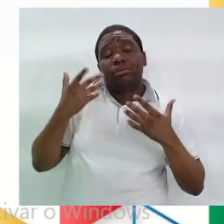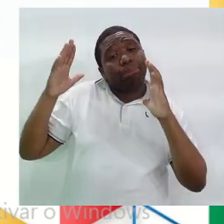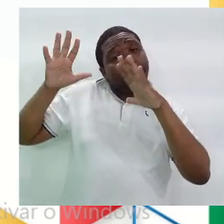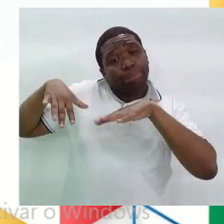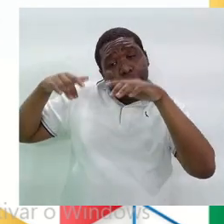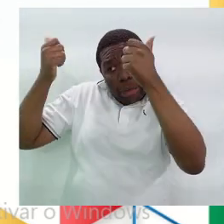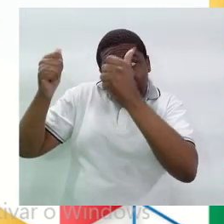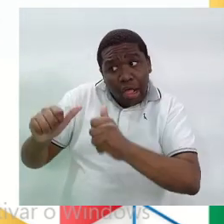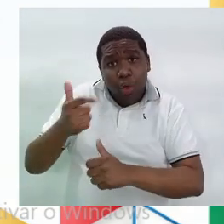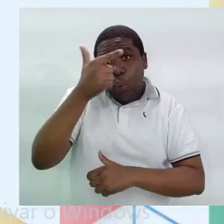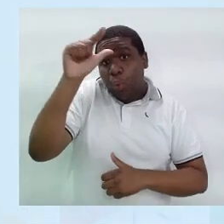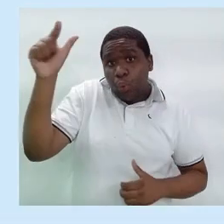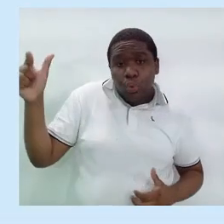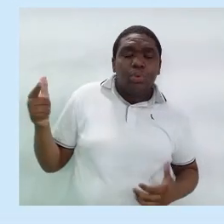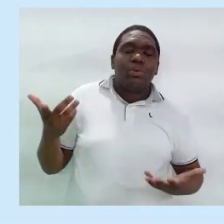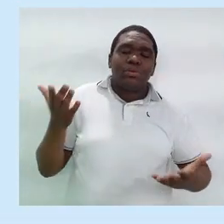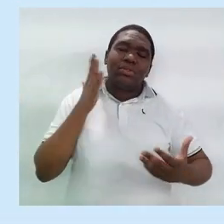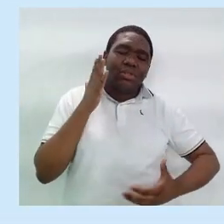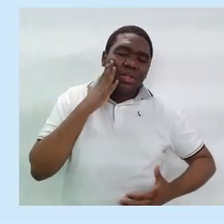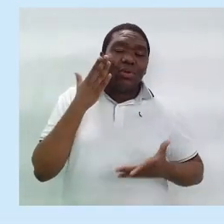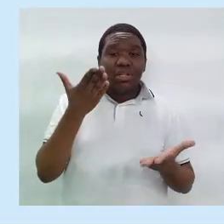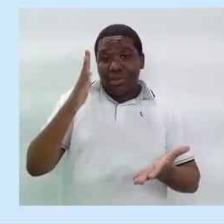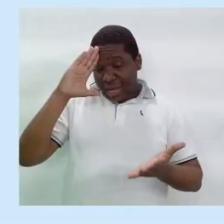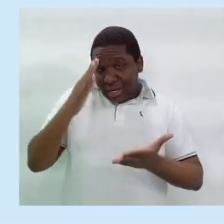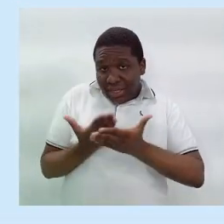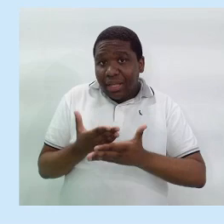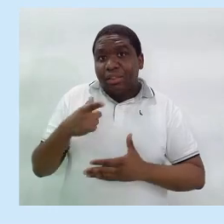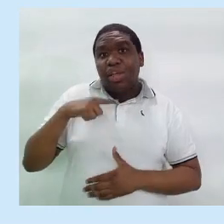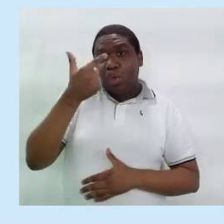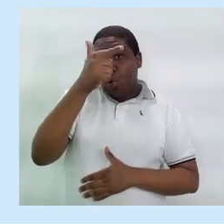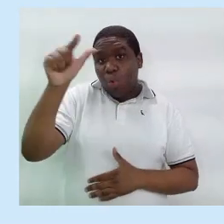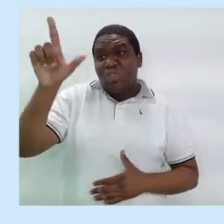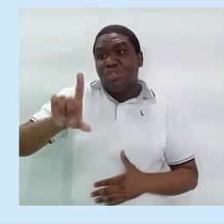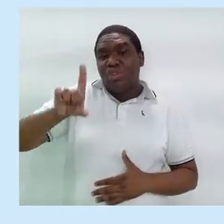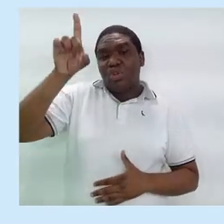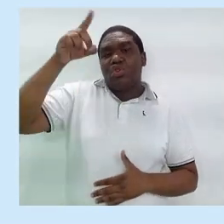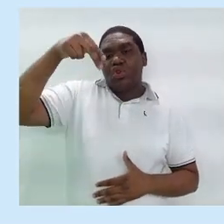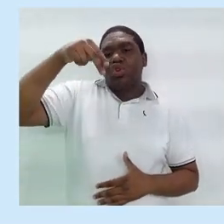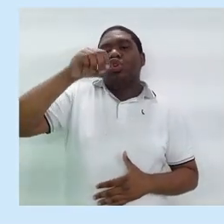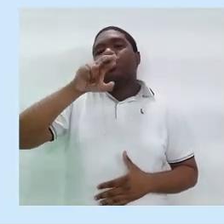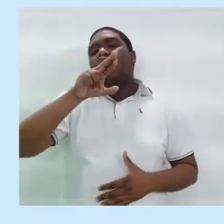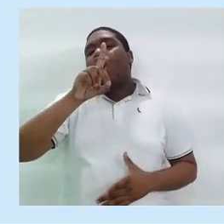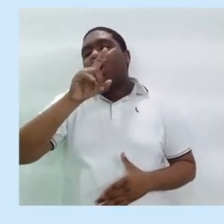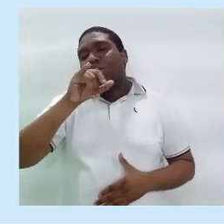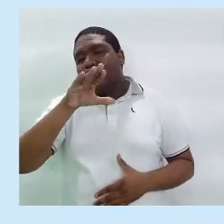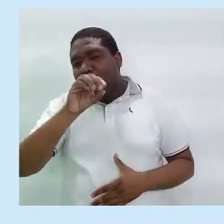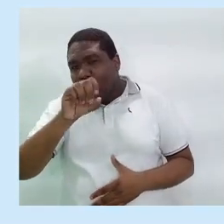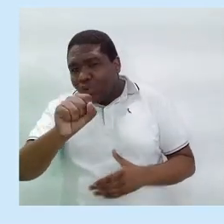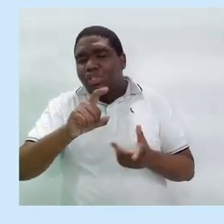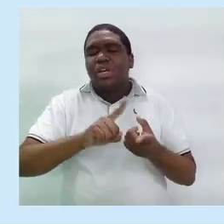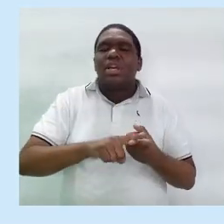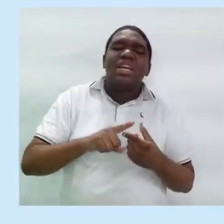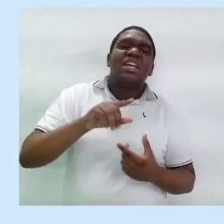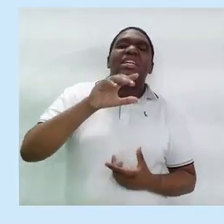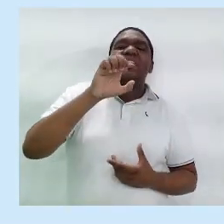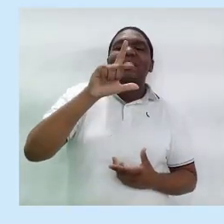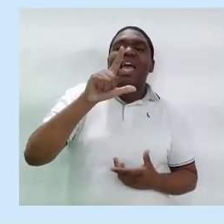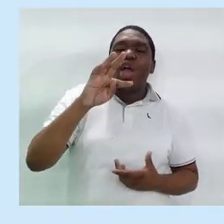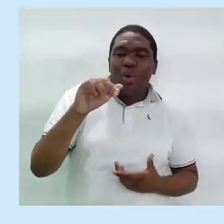Então ela não exclui essa crença de que dos deuses nórdicos, celtas,